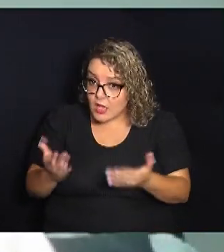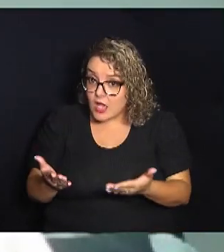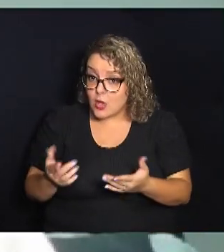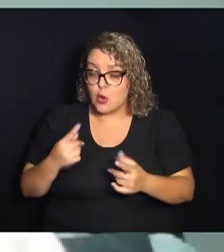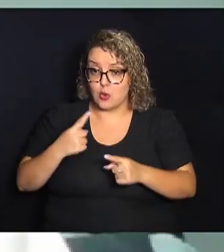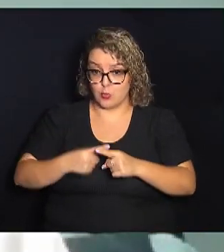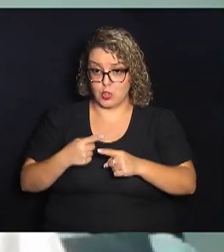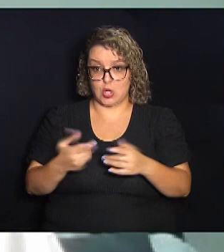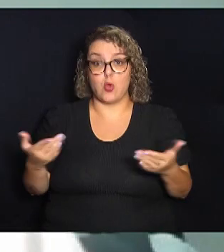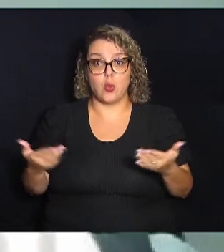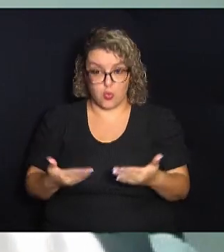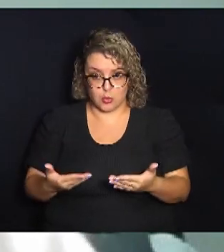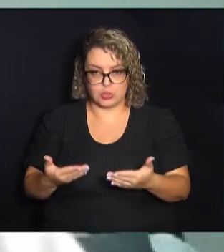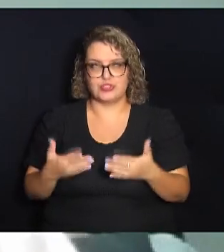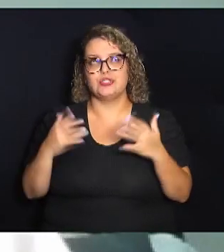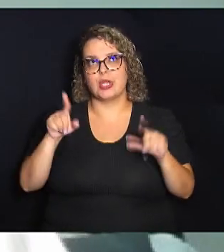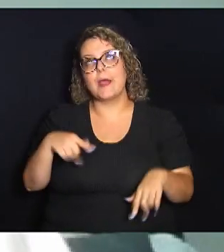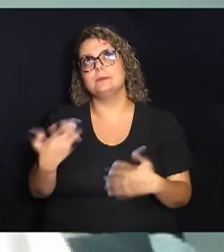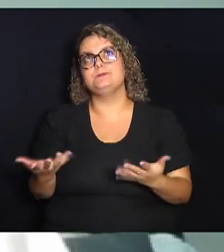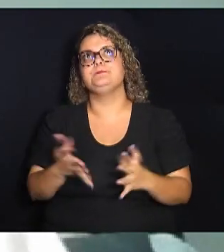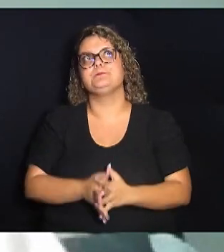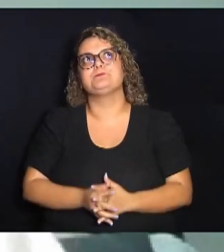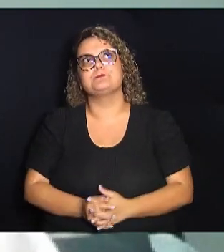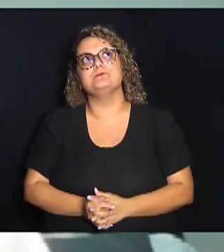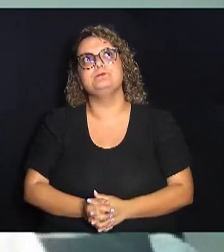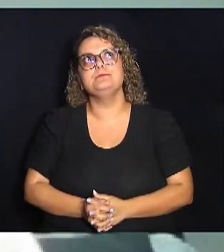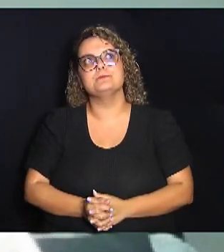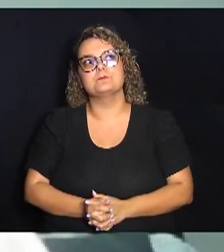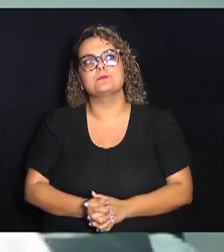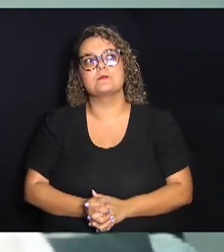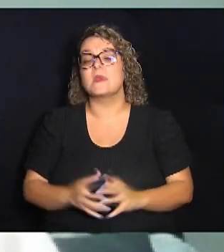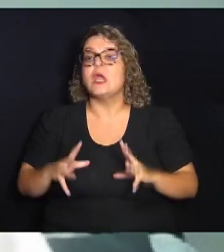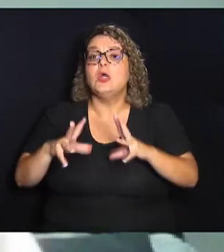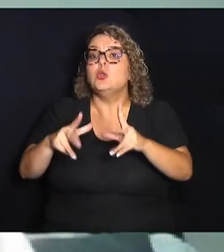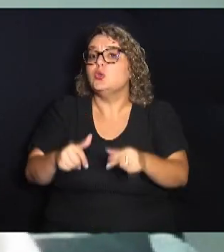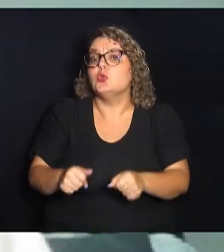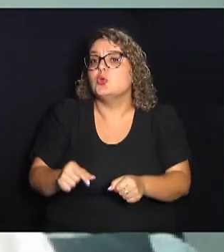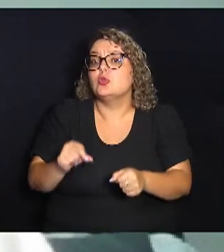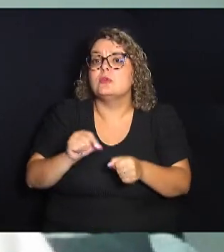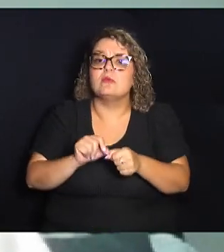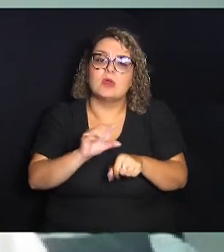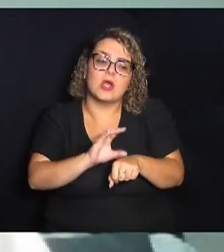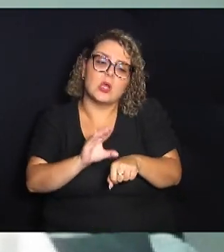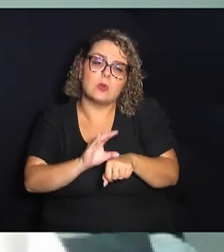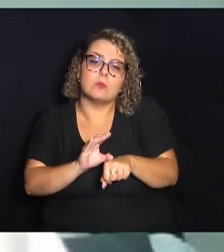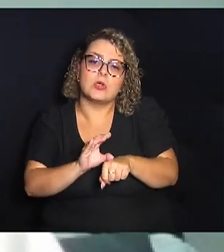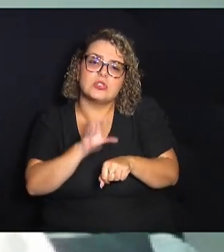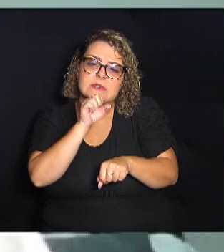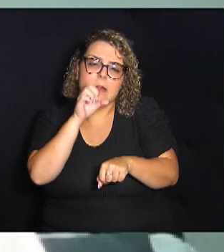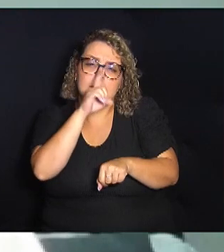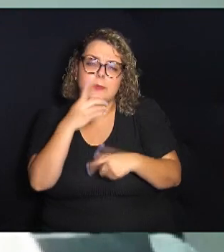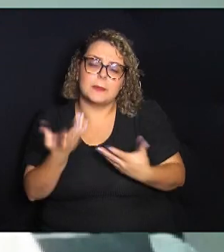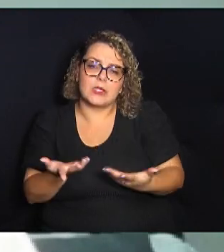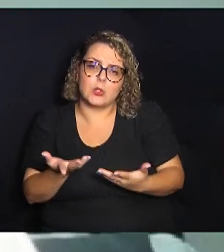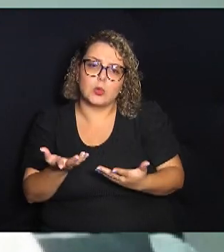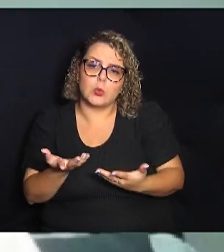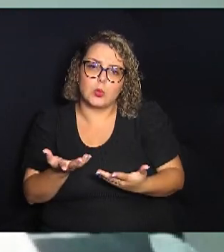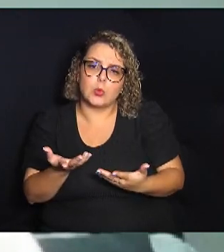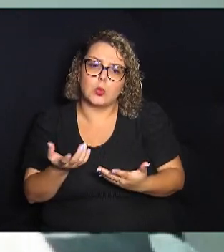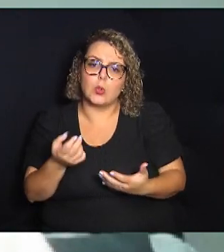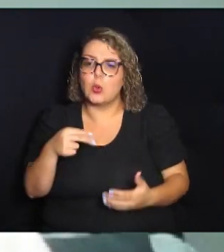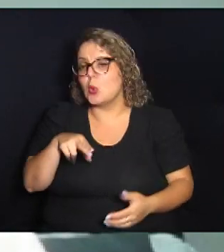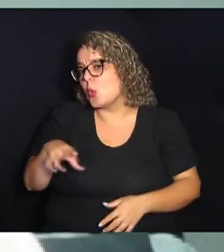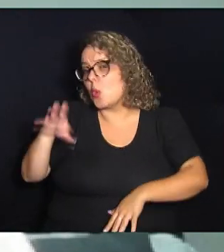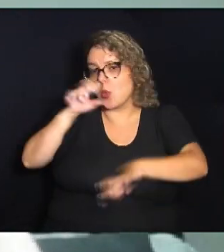Porque hoje virou assim uma coisa que todo mundo faz um cursinho de final de semana, ou aprende